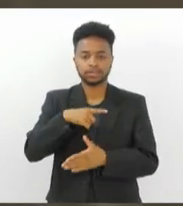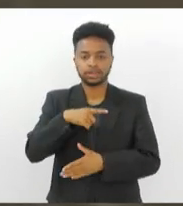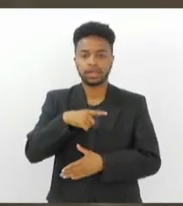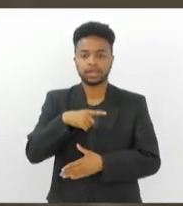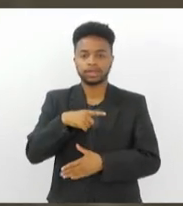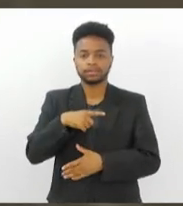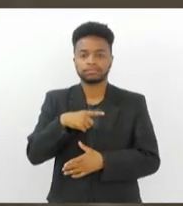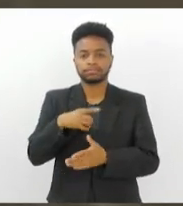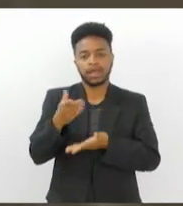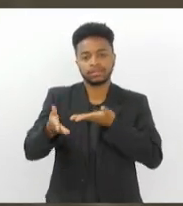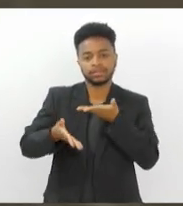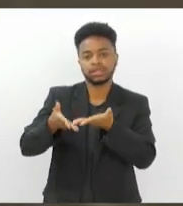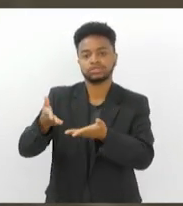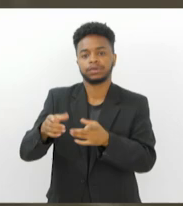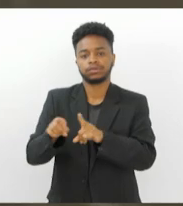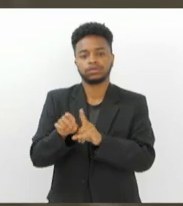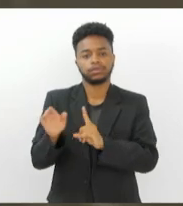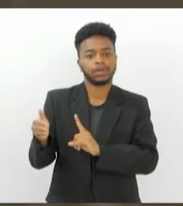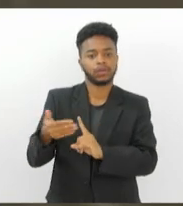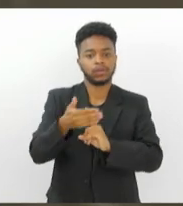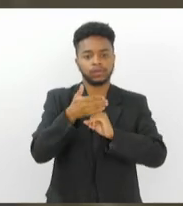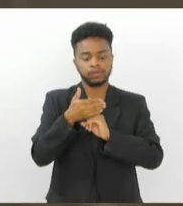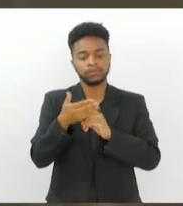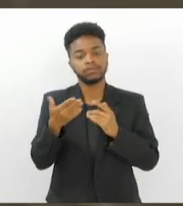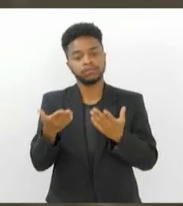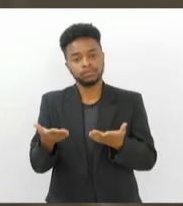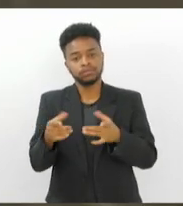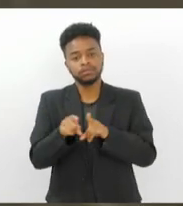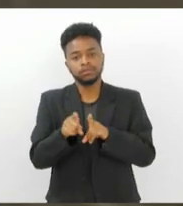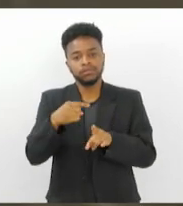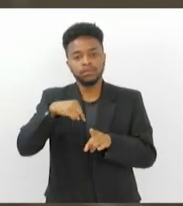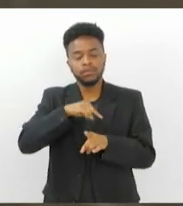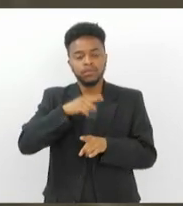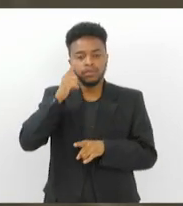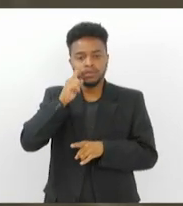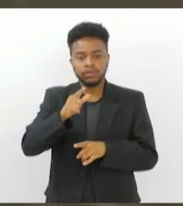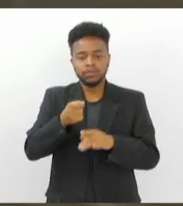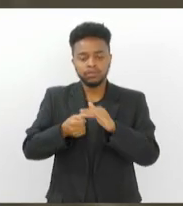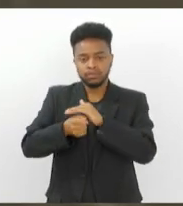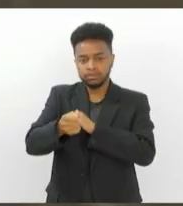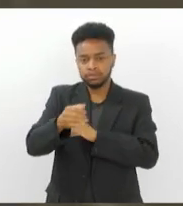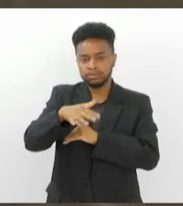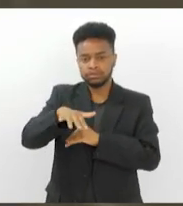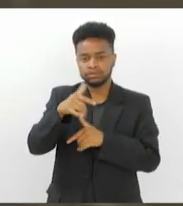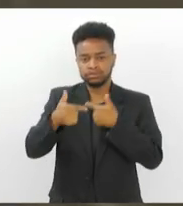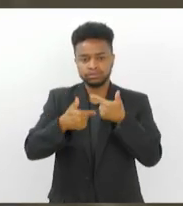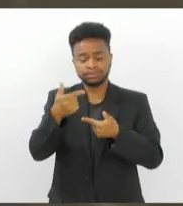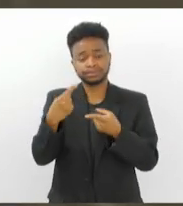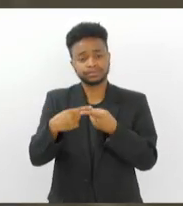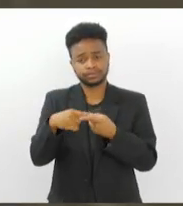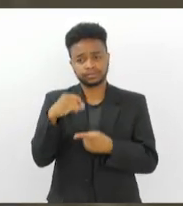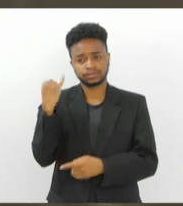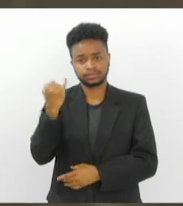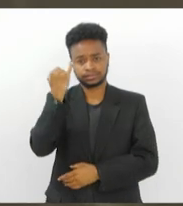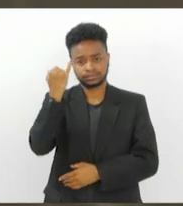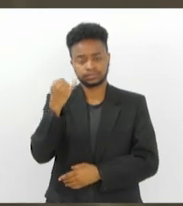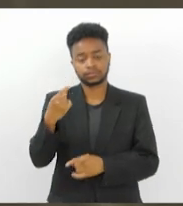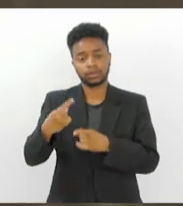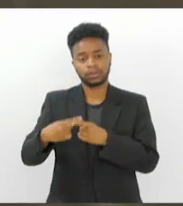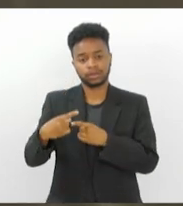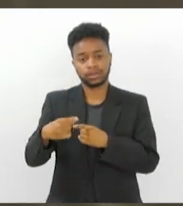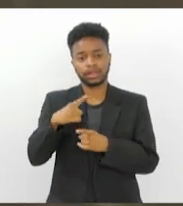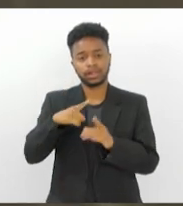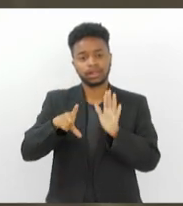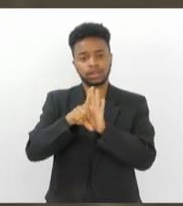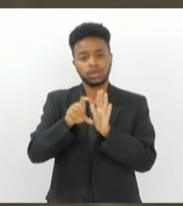atendimento para acolhimento e para que a gente possa ingressar essas pessoas no mercado de trabalho que é muito importante porque existe a